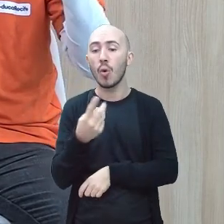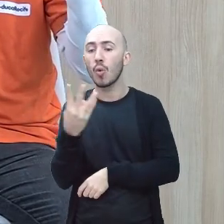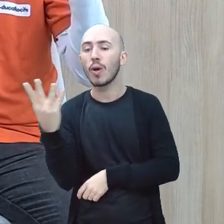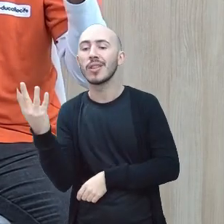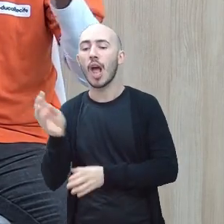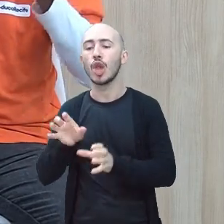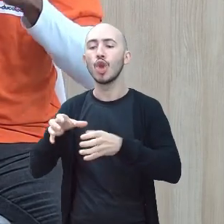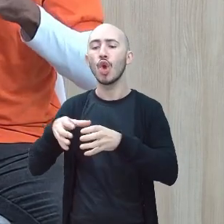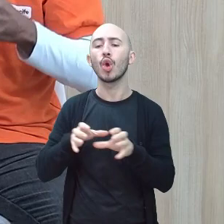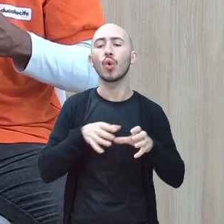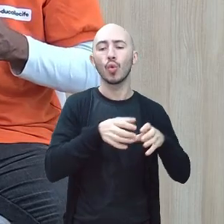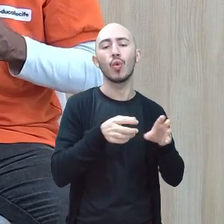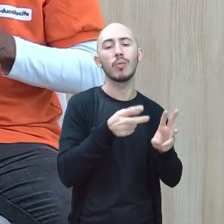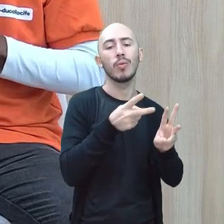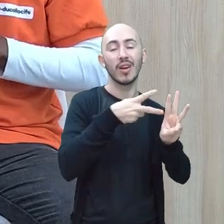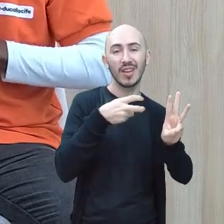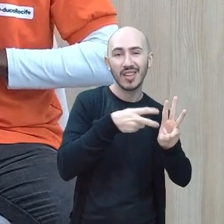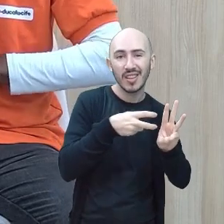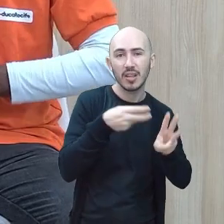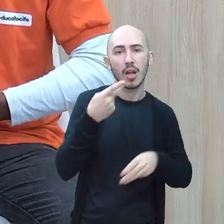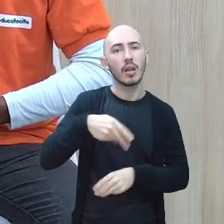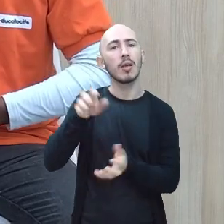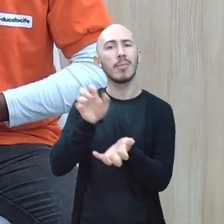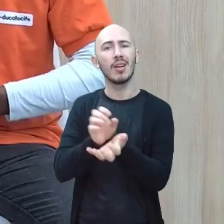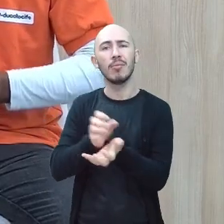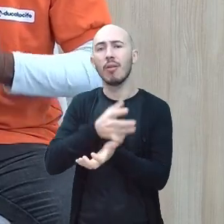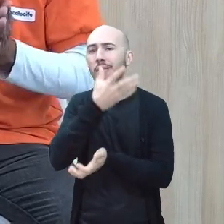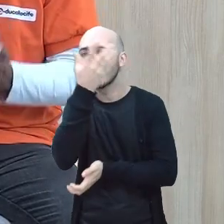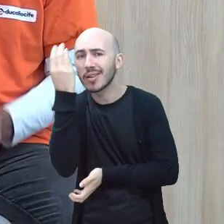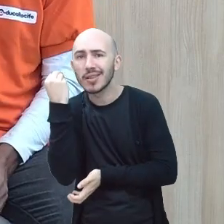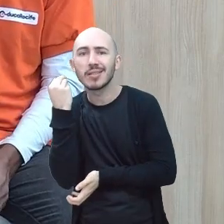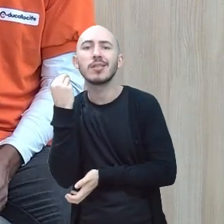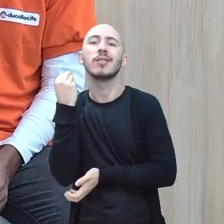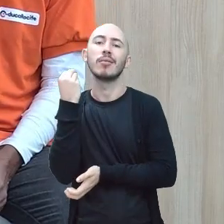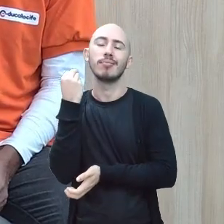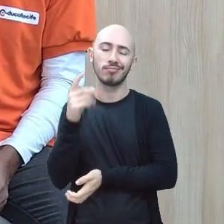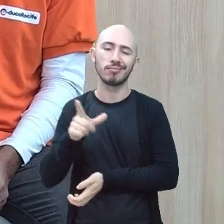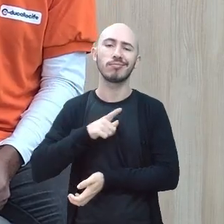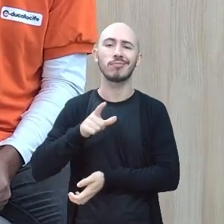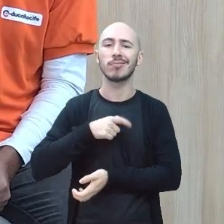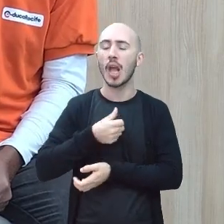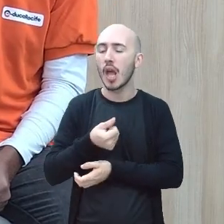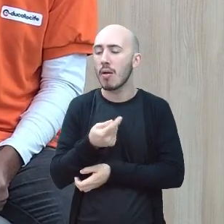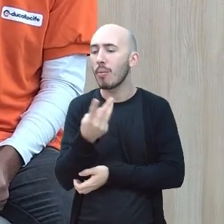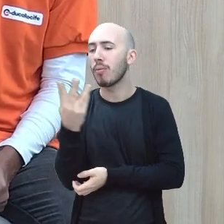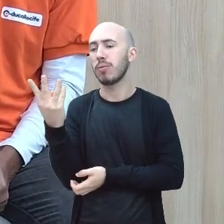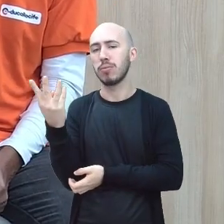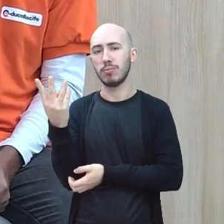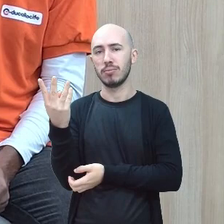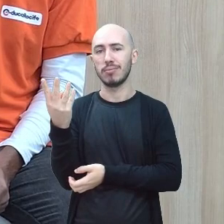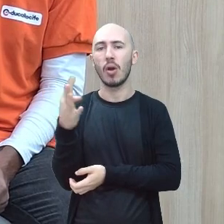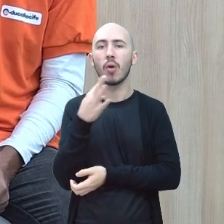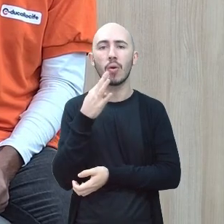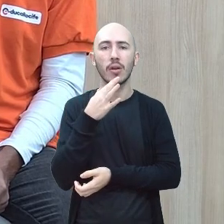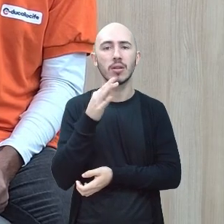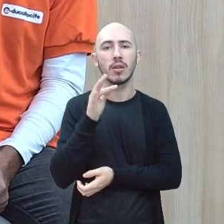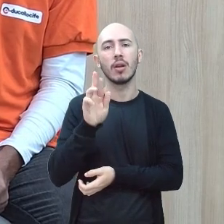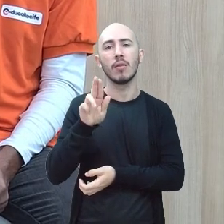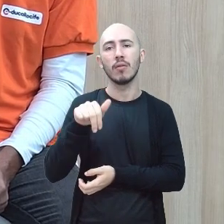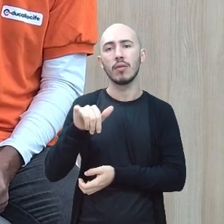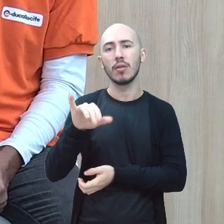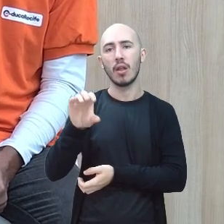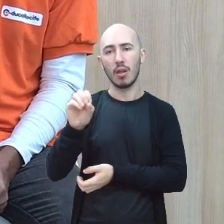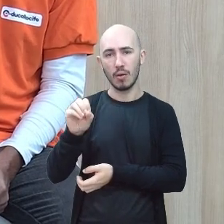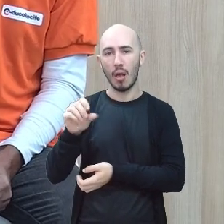etnias que tem em Pernambuco que são esquecidas, são muitas, gente. Talvez você não conheça, somente os funiôs são os mais falados, e